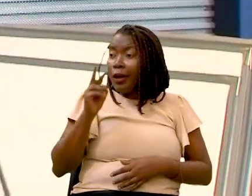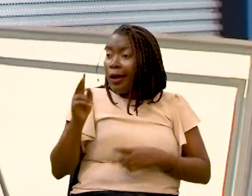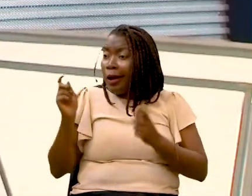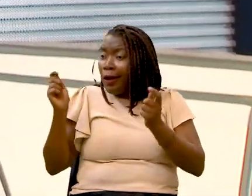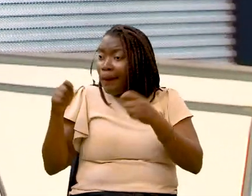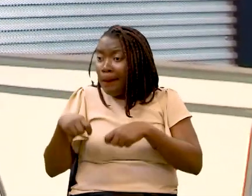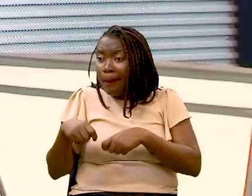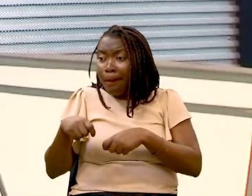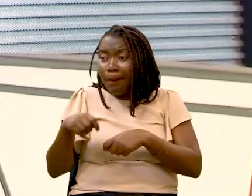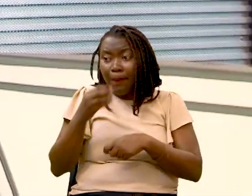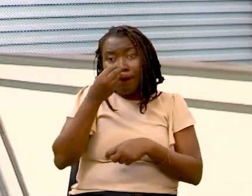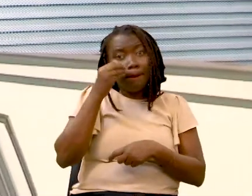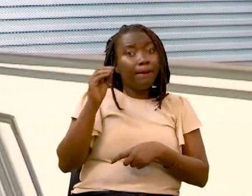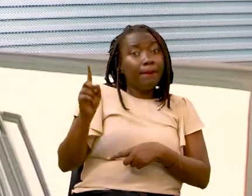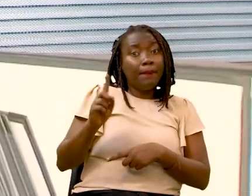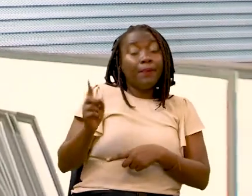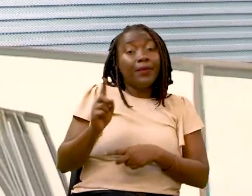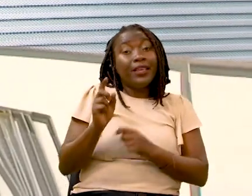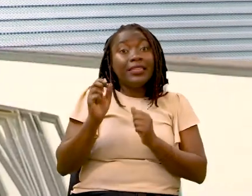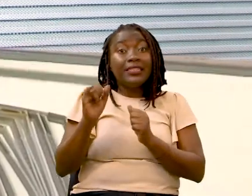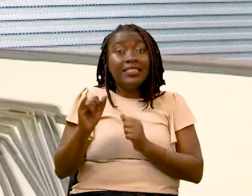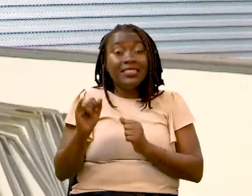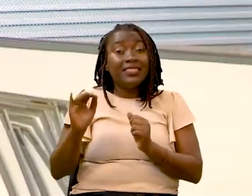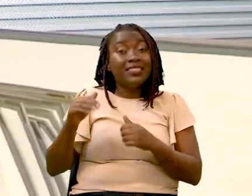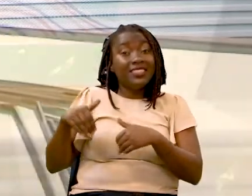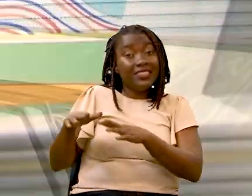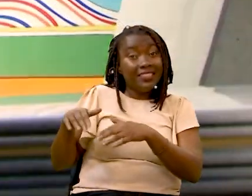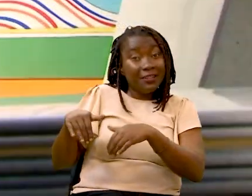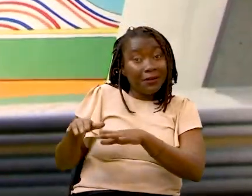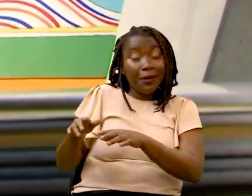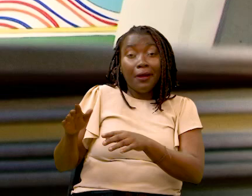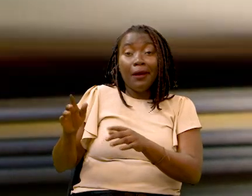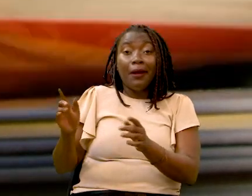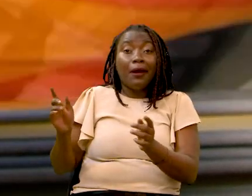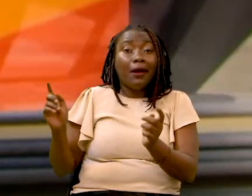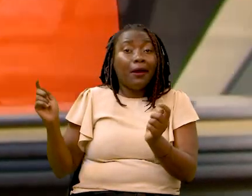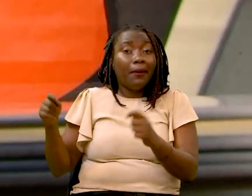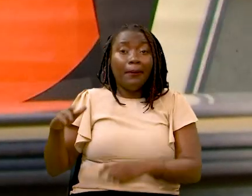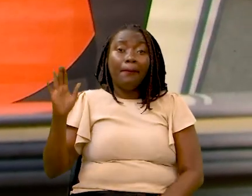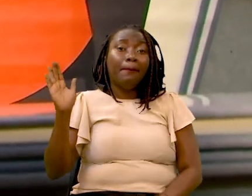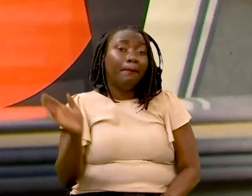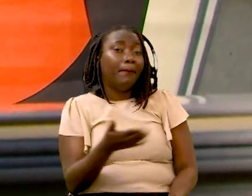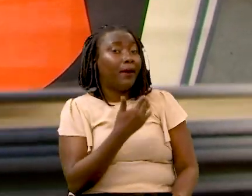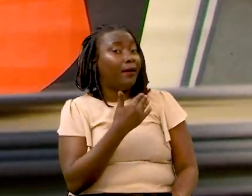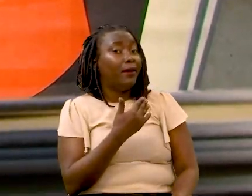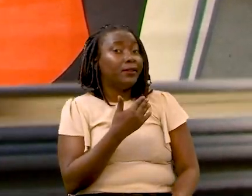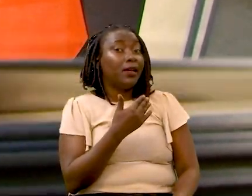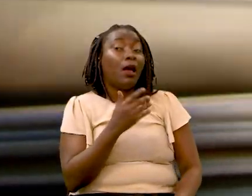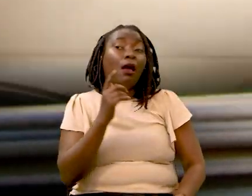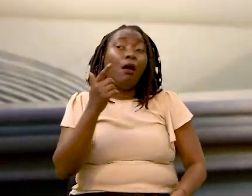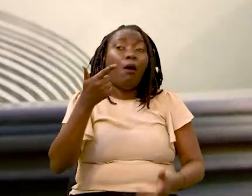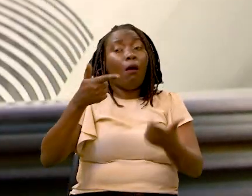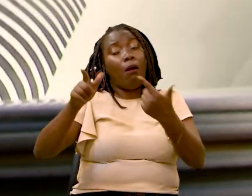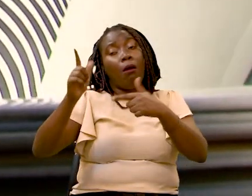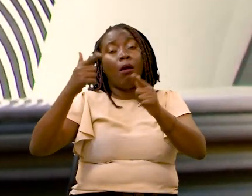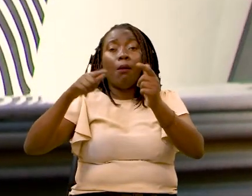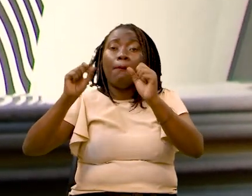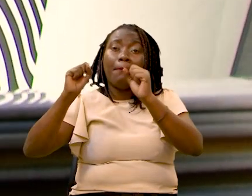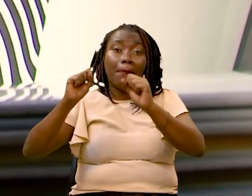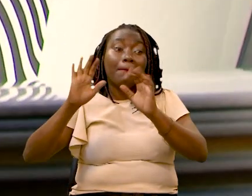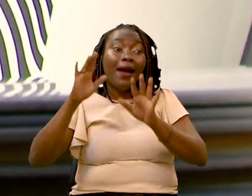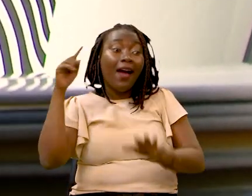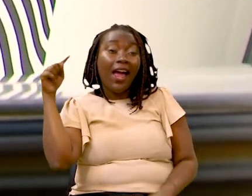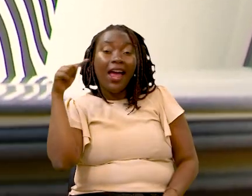não quer deixar passar, porque você sabe, se você deixa de comprar algo que é legal, essa oportunidade realmente passa. Não que não vão